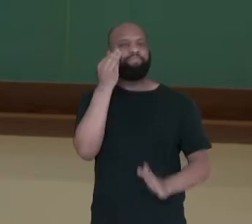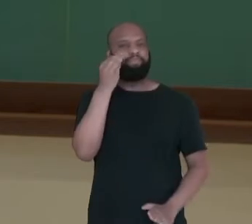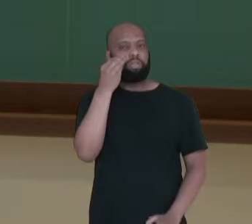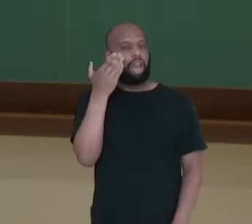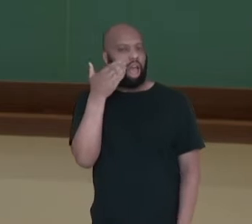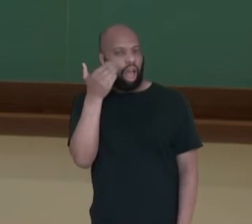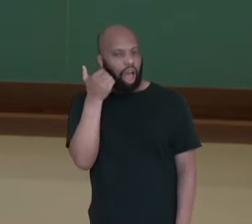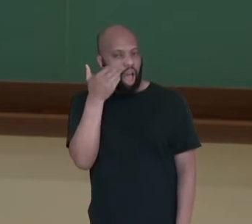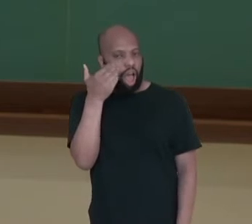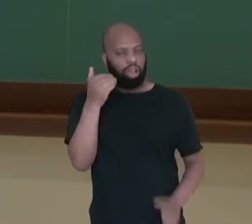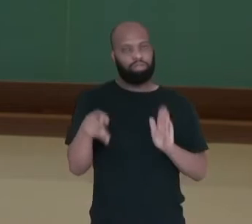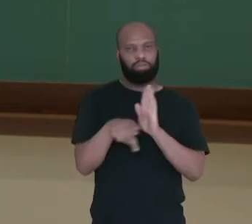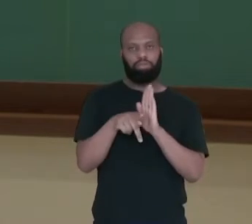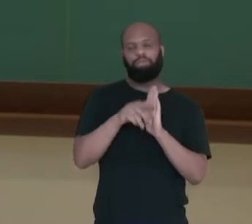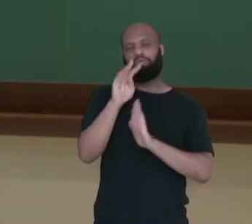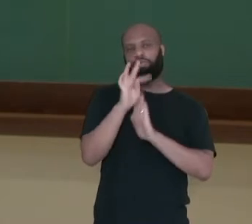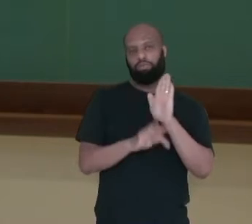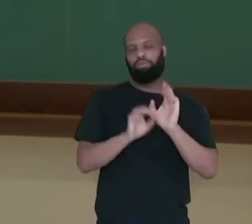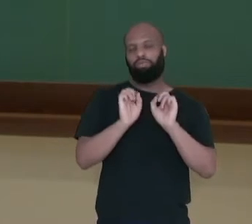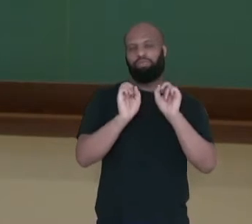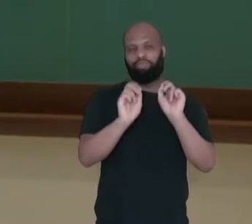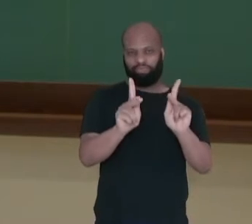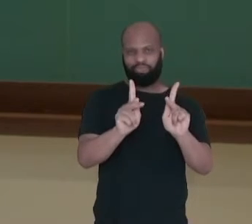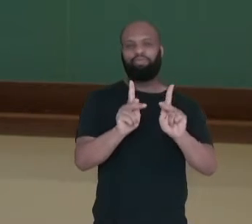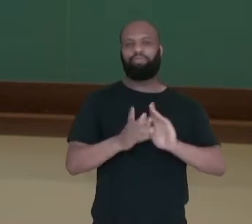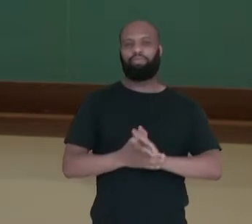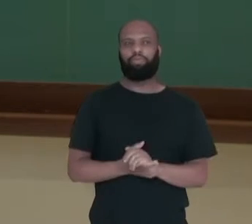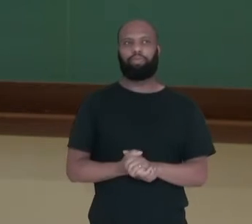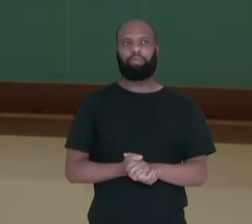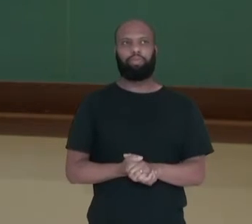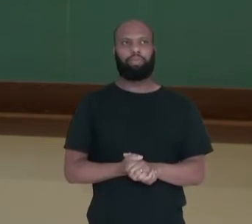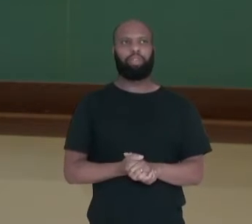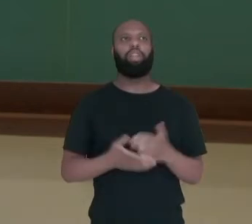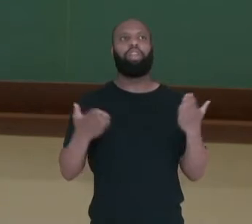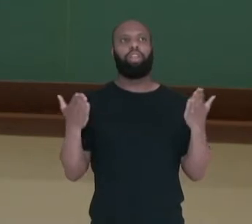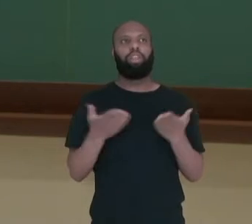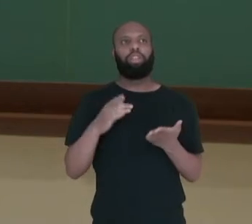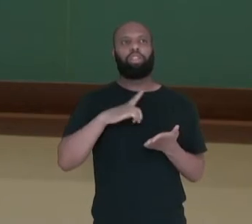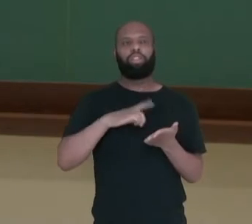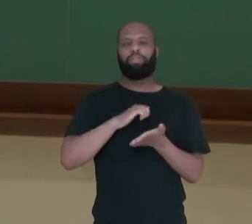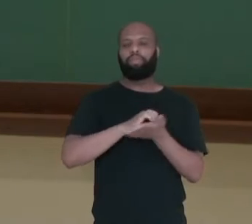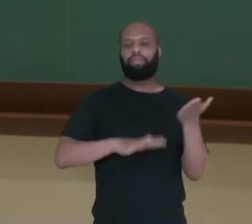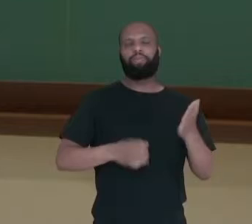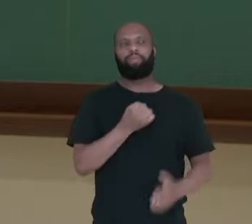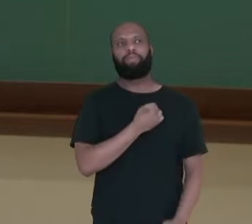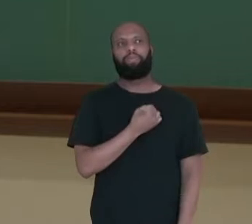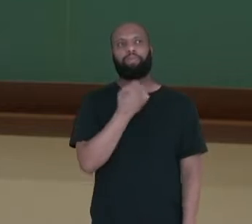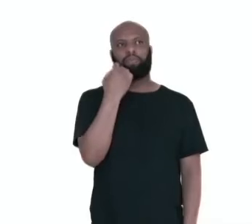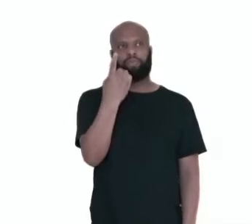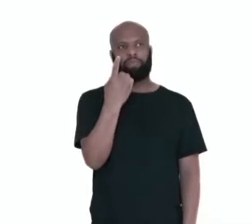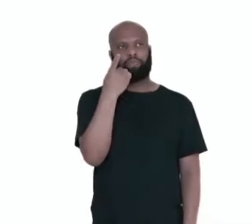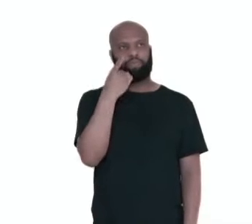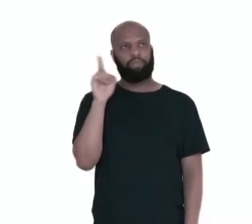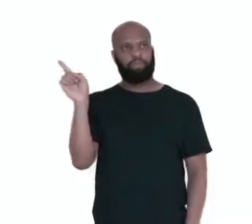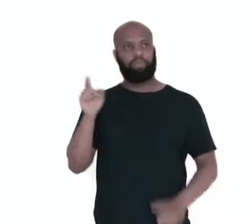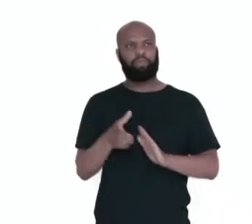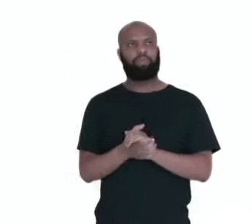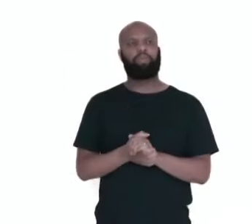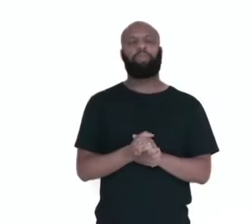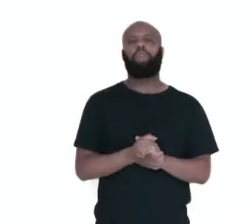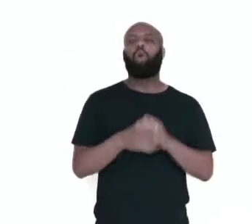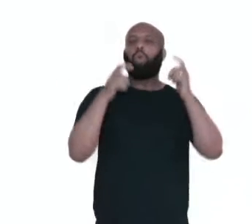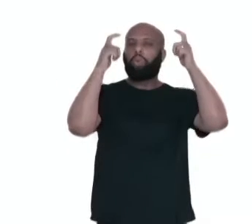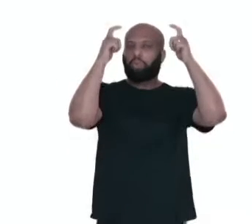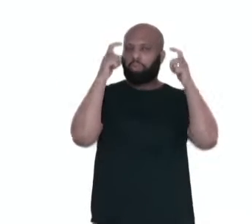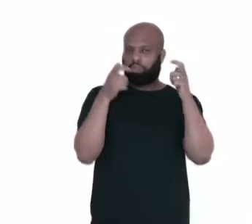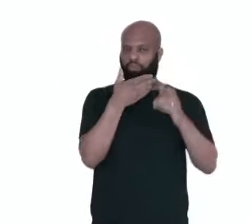uma interpretação do texto clássico do Maquiavel, certo? Vamos lá para a nossa primeira atividade? Então,